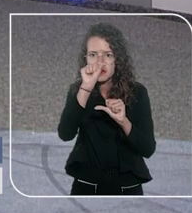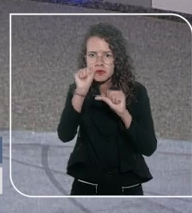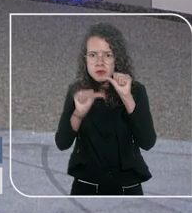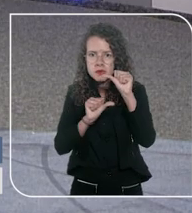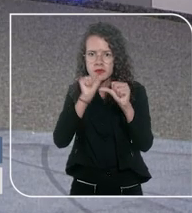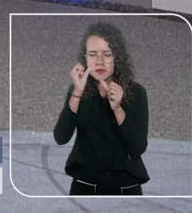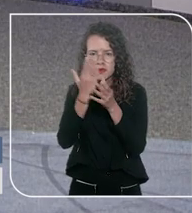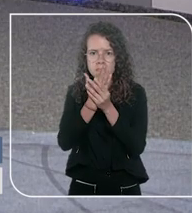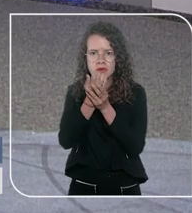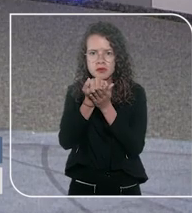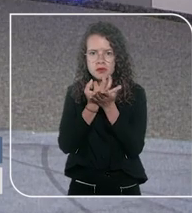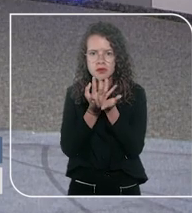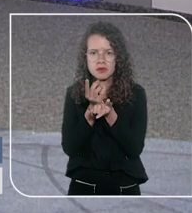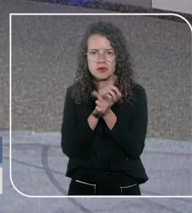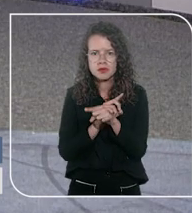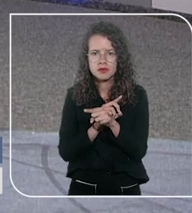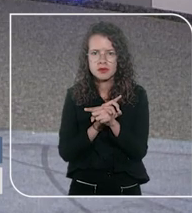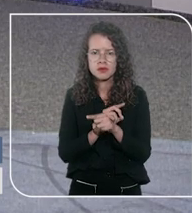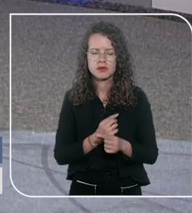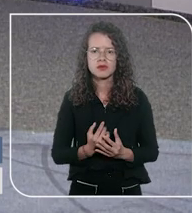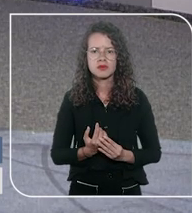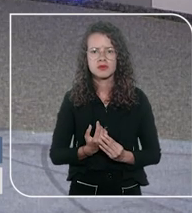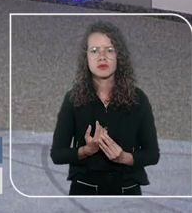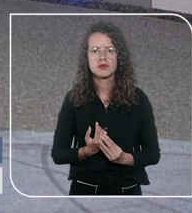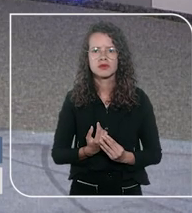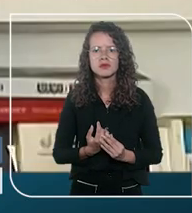no âmbito dos embargos de divergência?